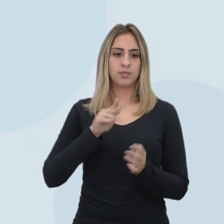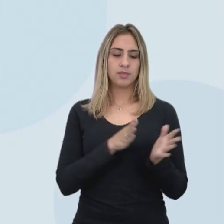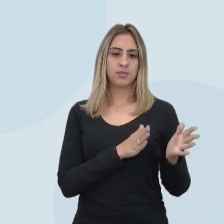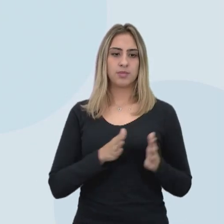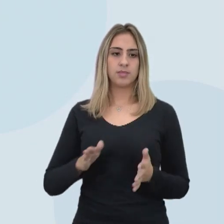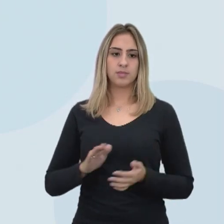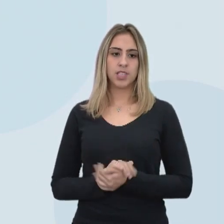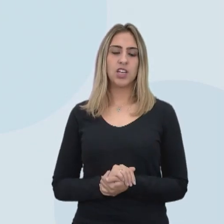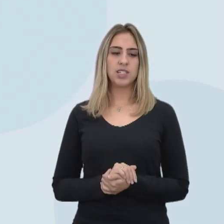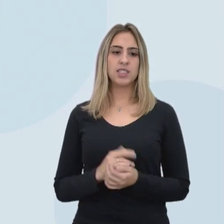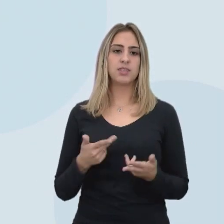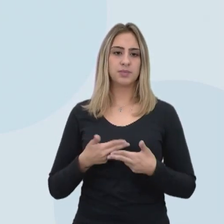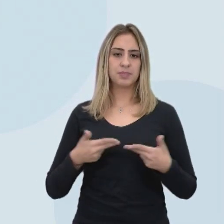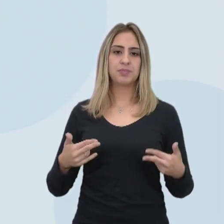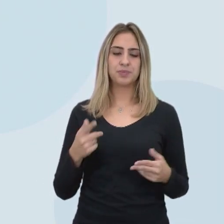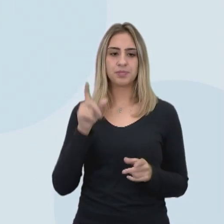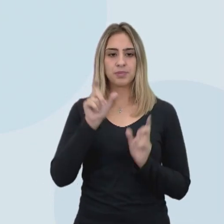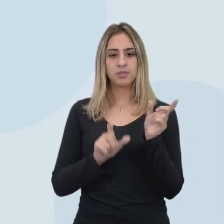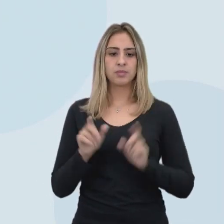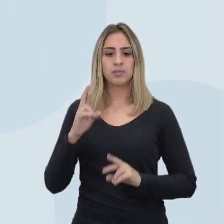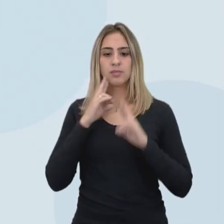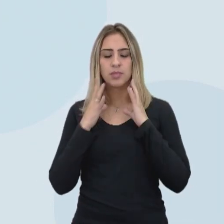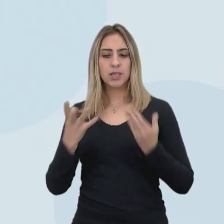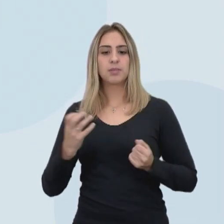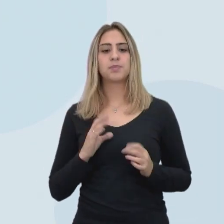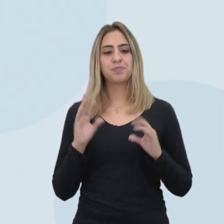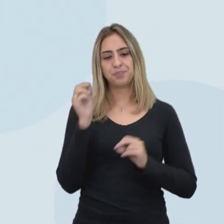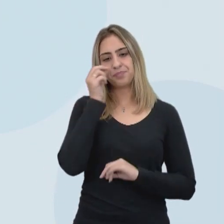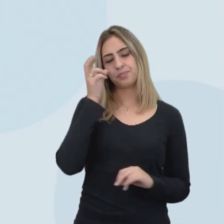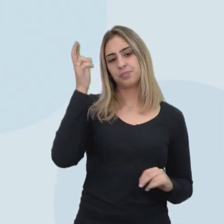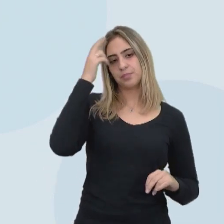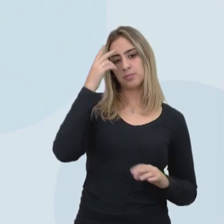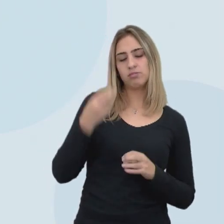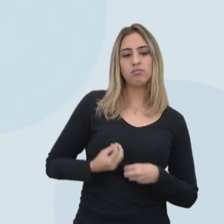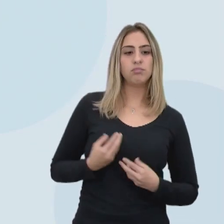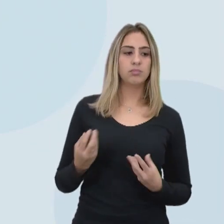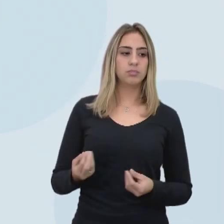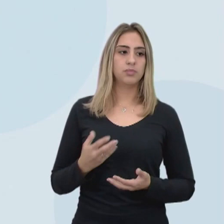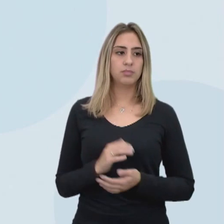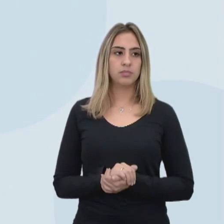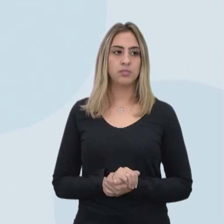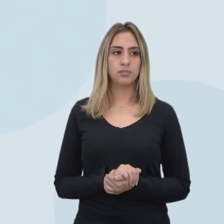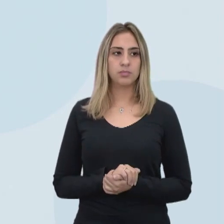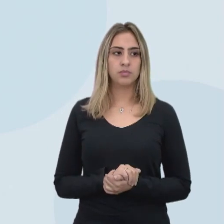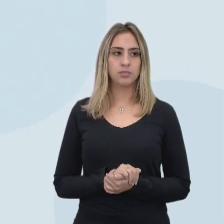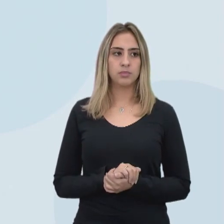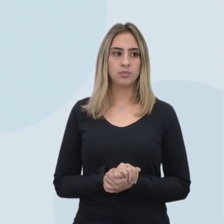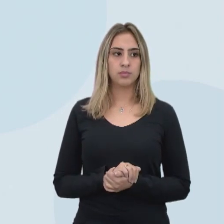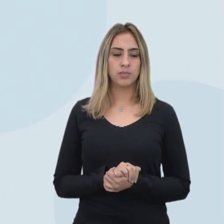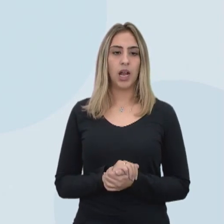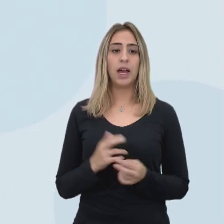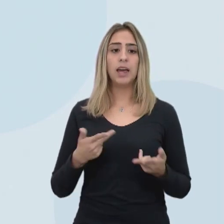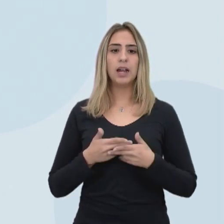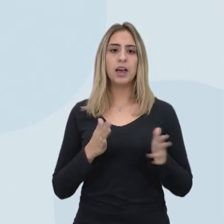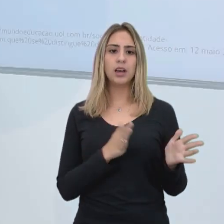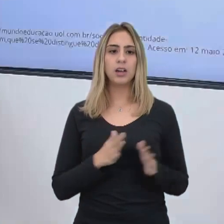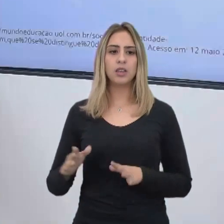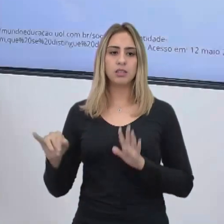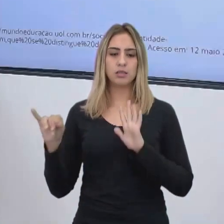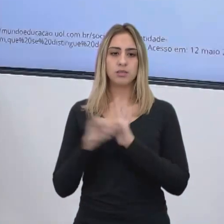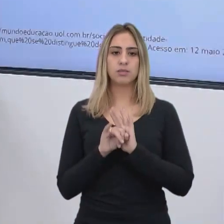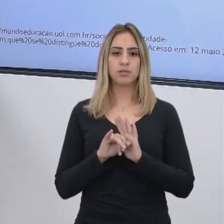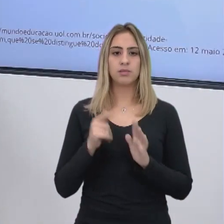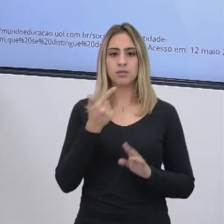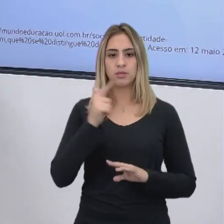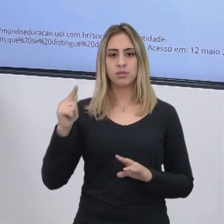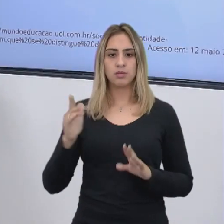processos que a gente tem de justamente receber todas essas informações, né, não só por migração, mas hoje